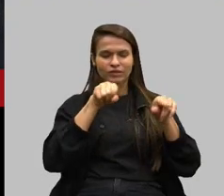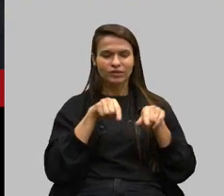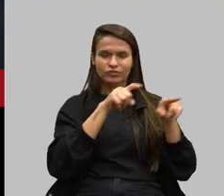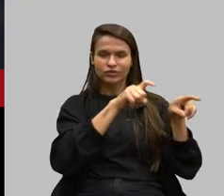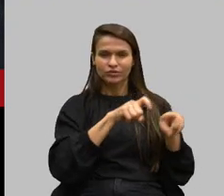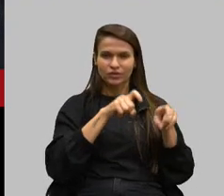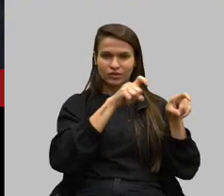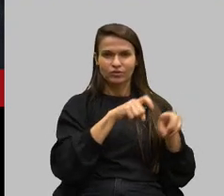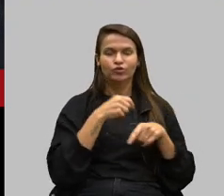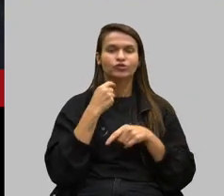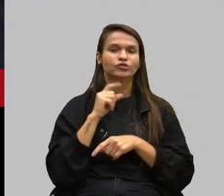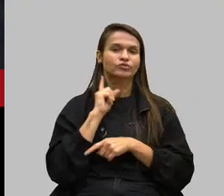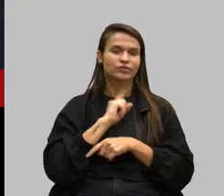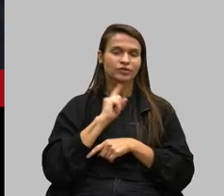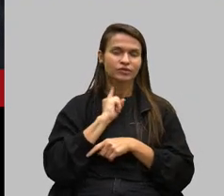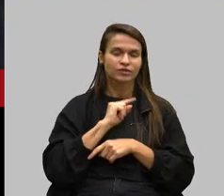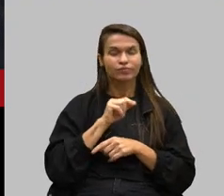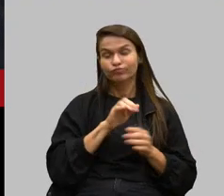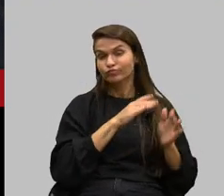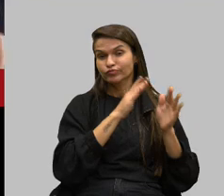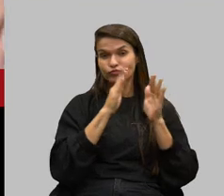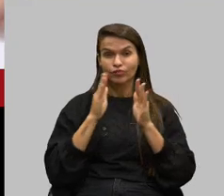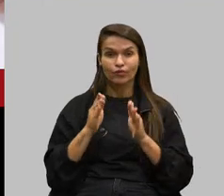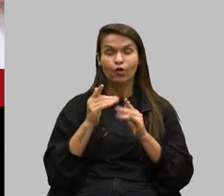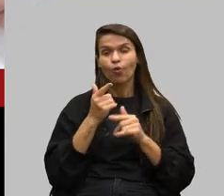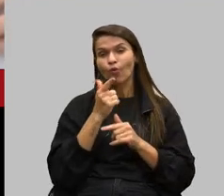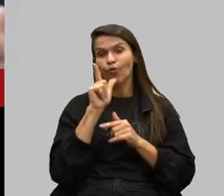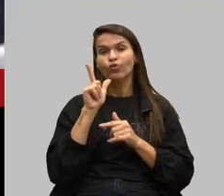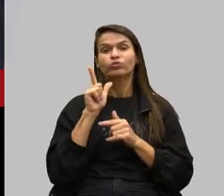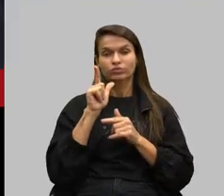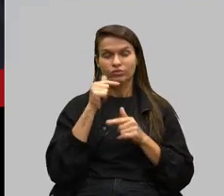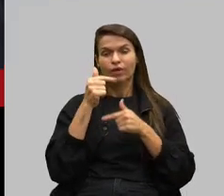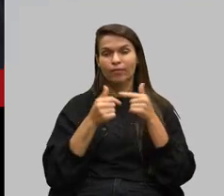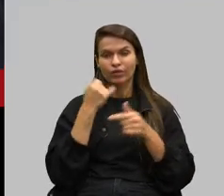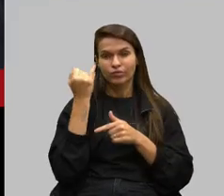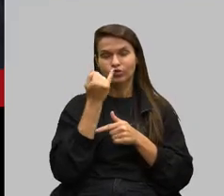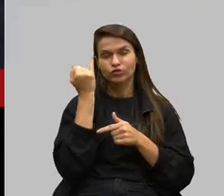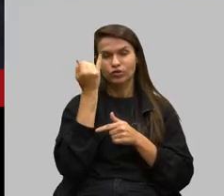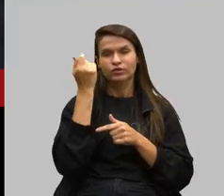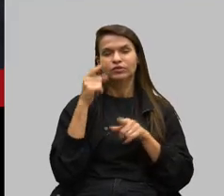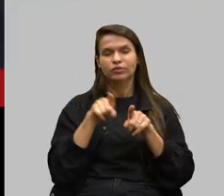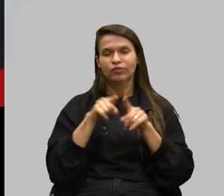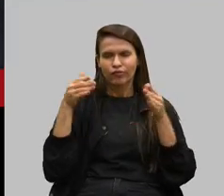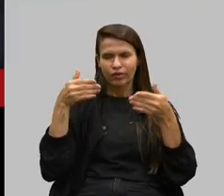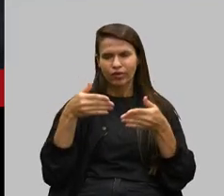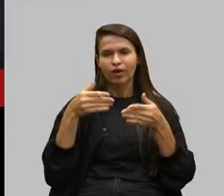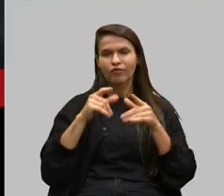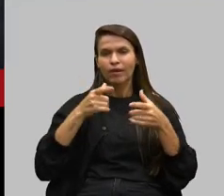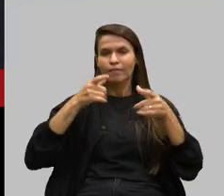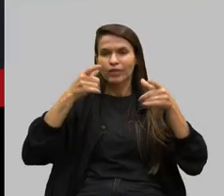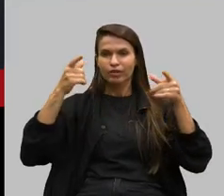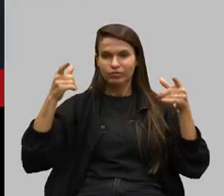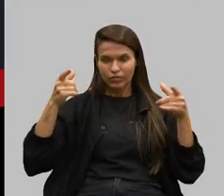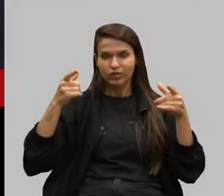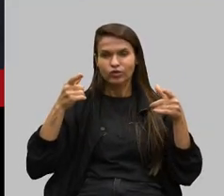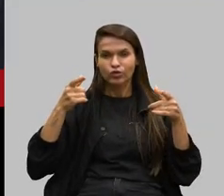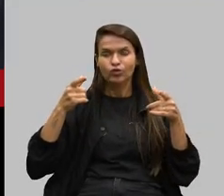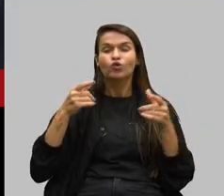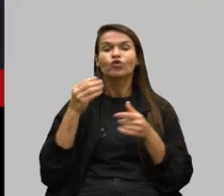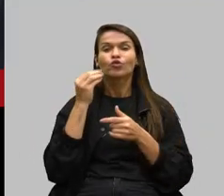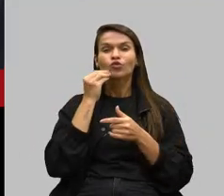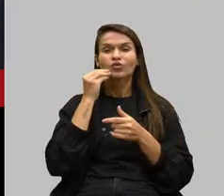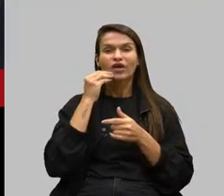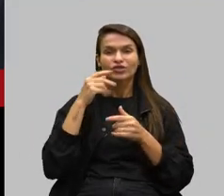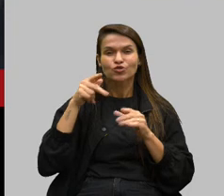Gerais outra ação muito importante que nós capitane foi a ampliação do teste do pezinho